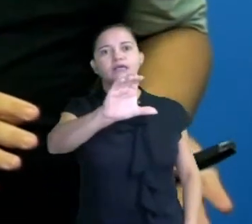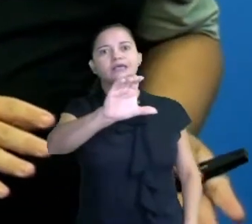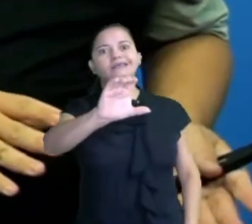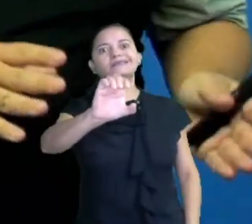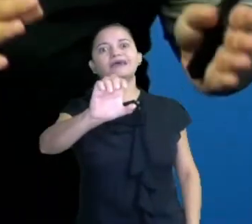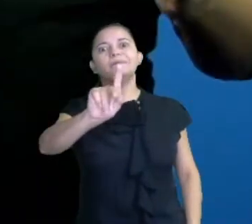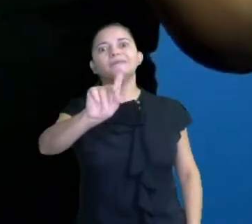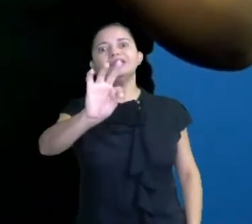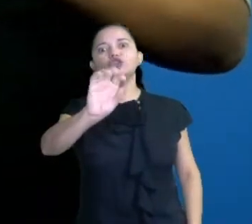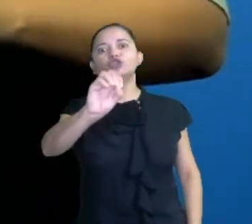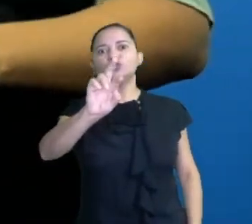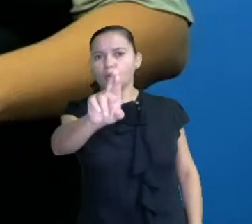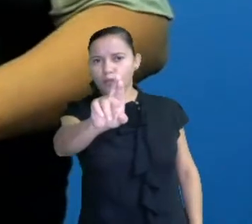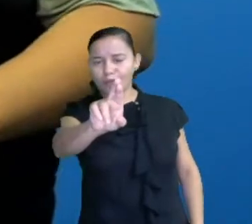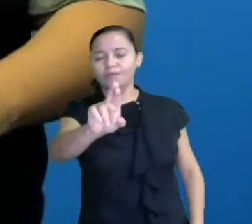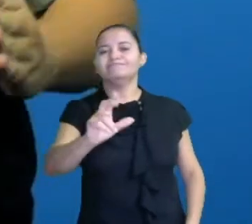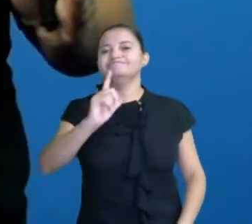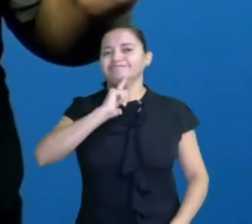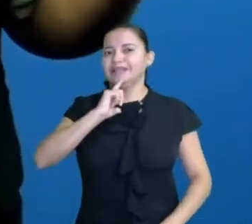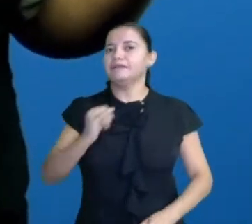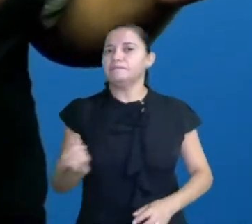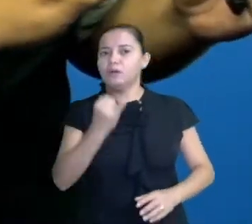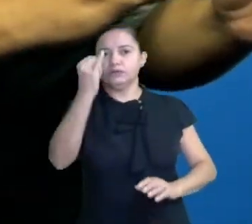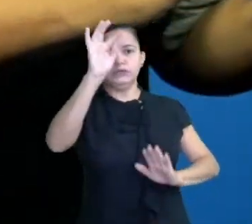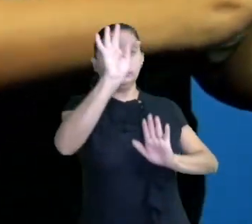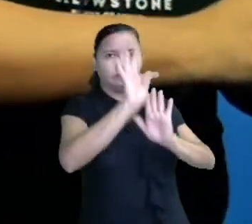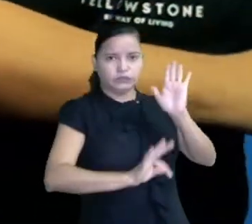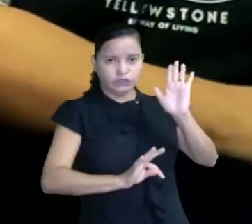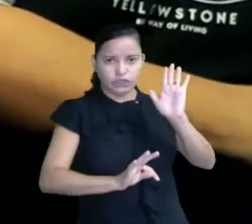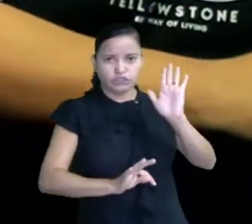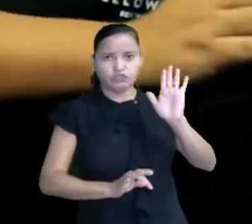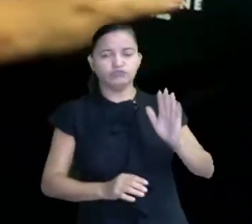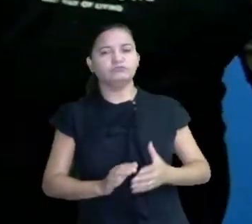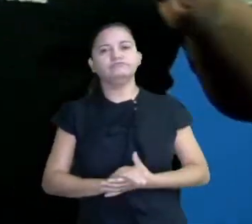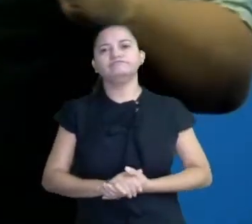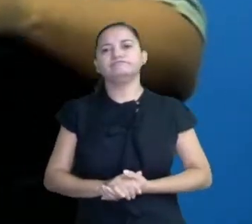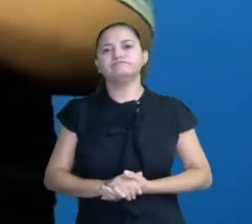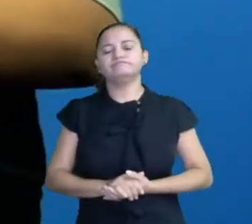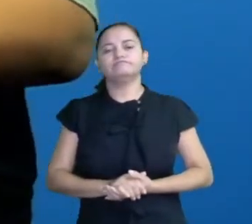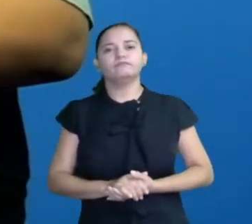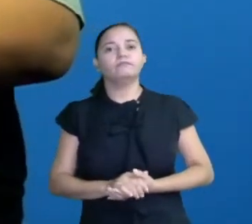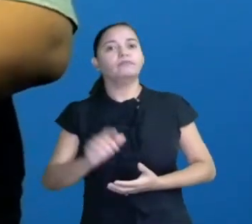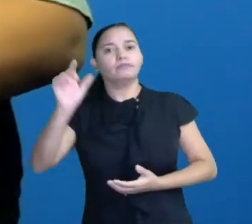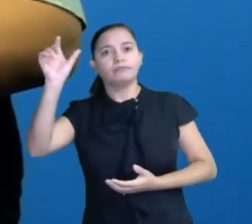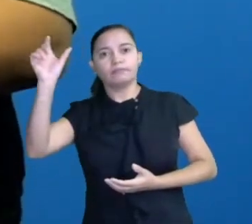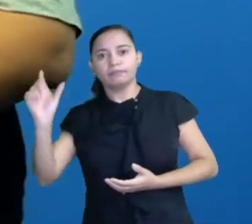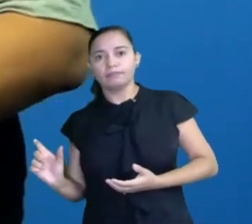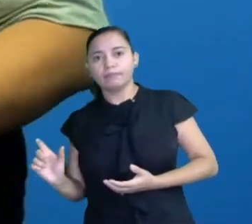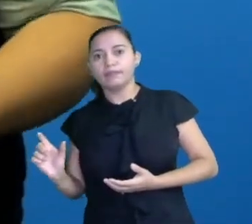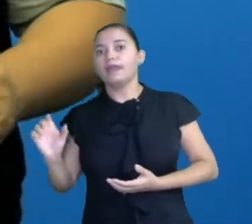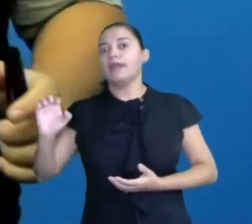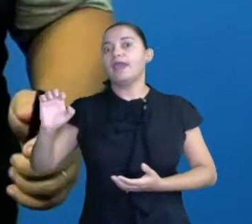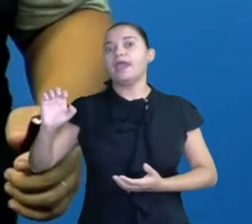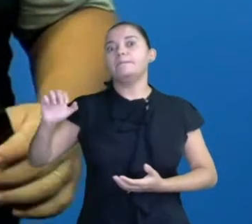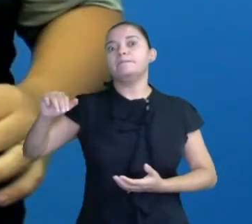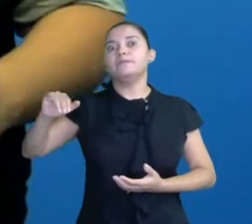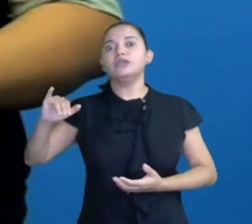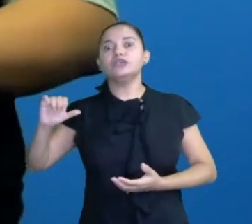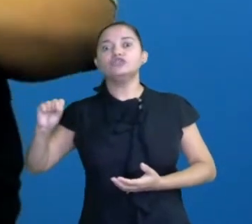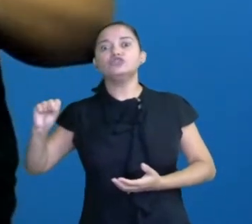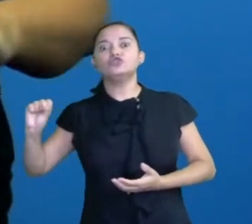a ponte entre esses dois caminhos, o emissor e o receptor,